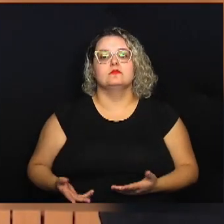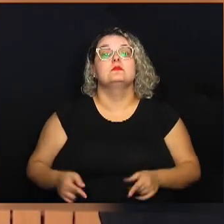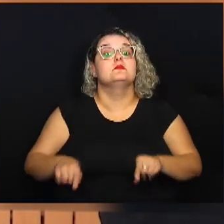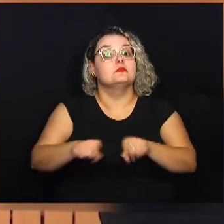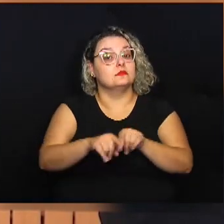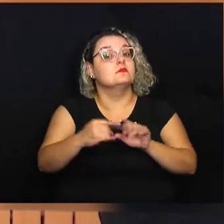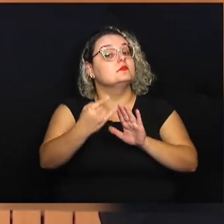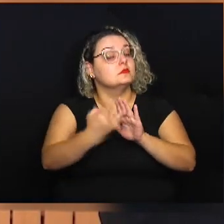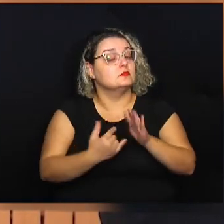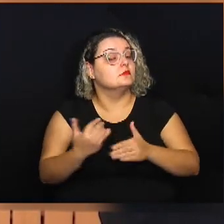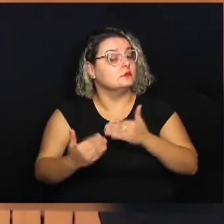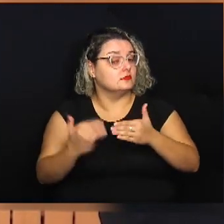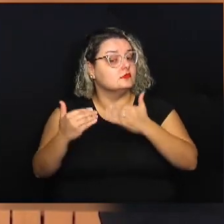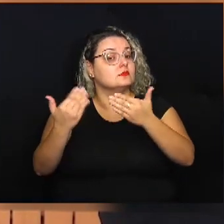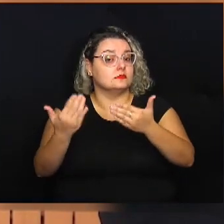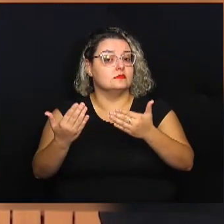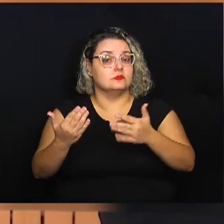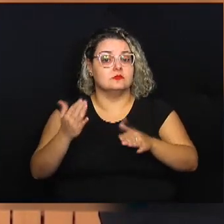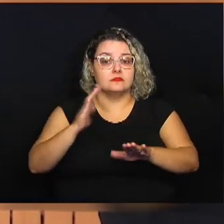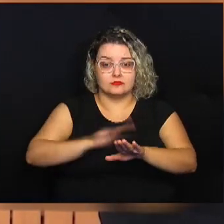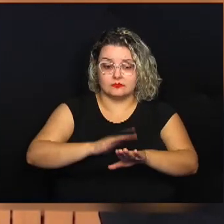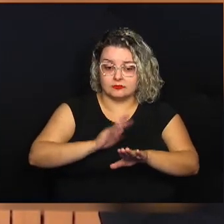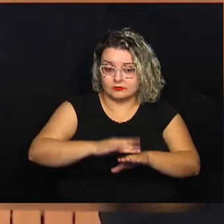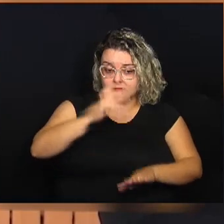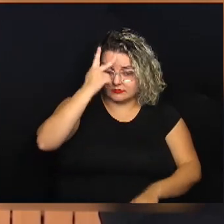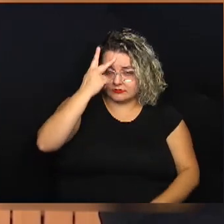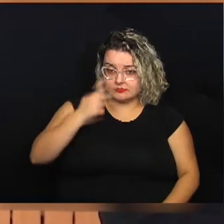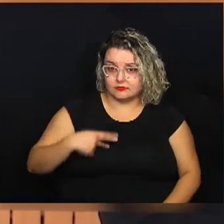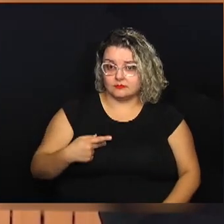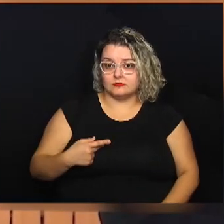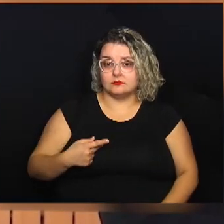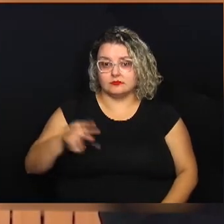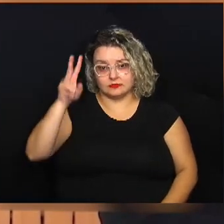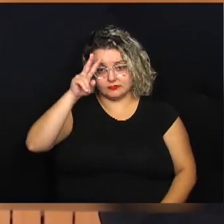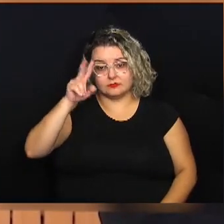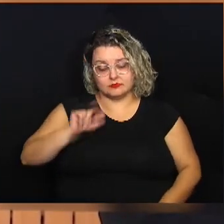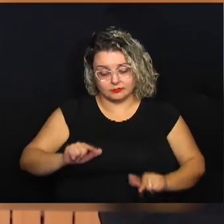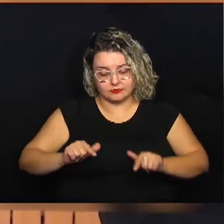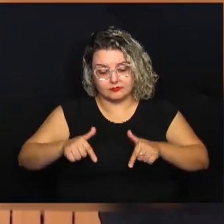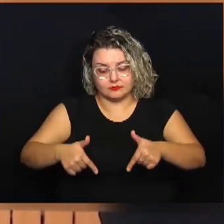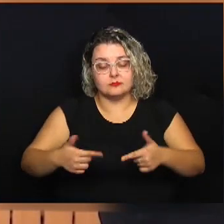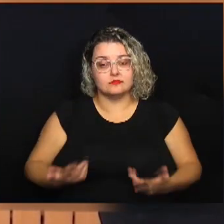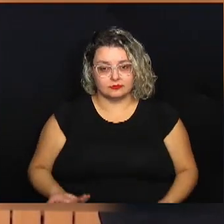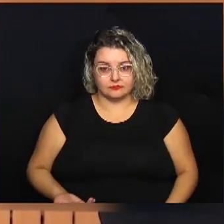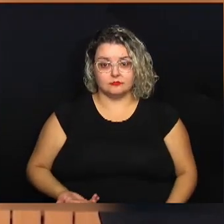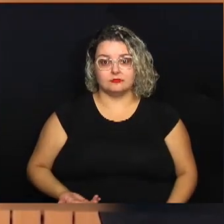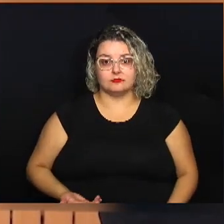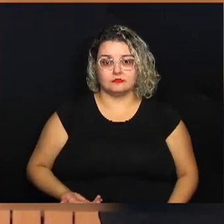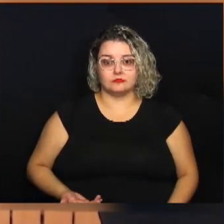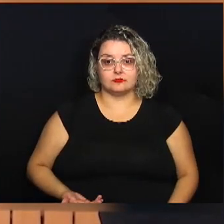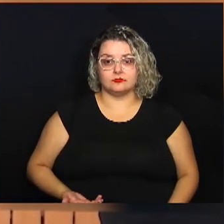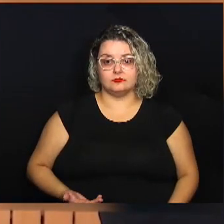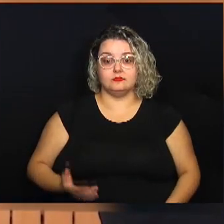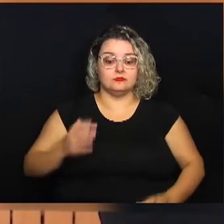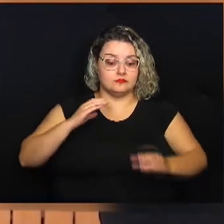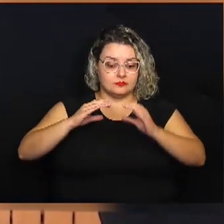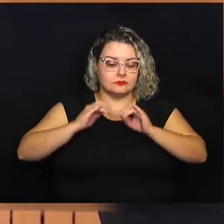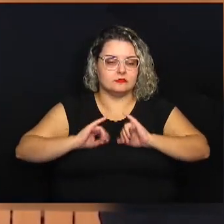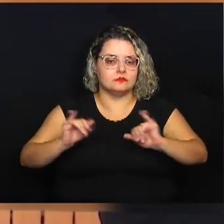documentar e produzir a sua própria versão da luta e comunicar